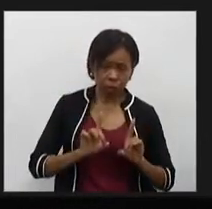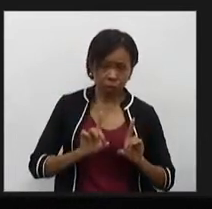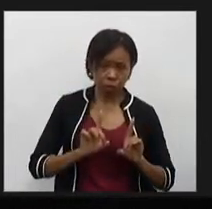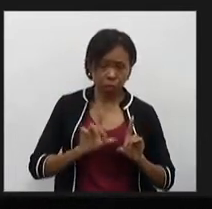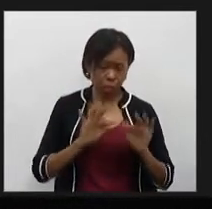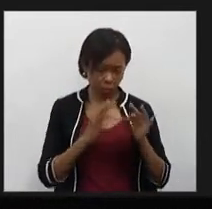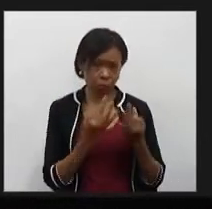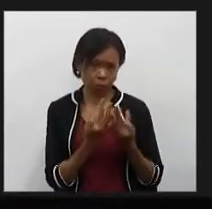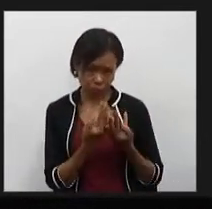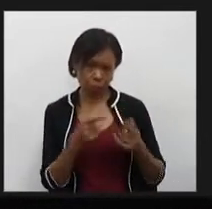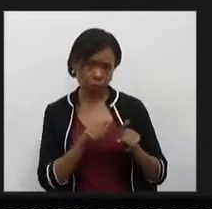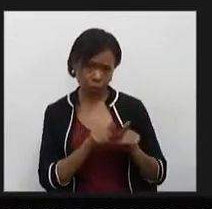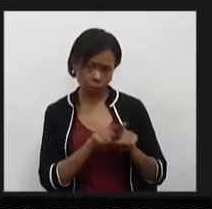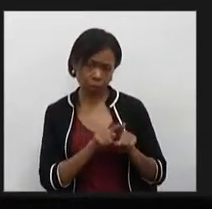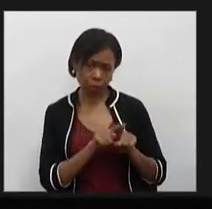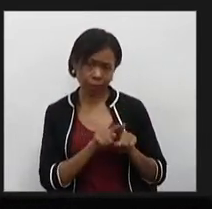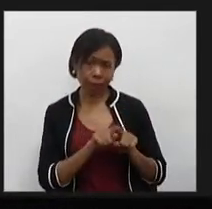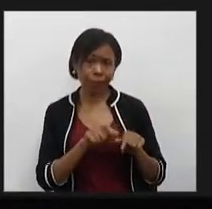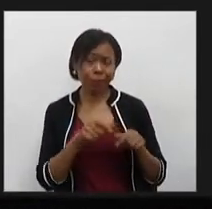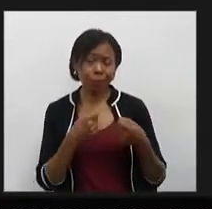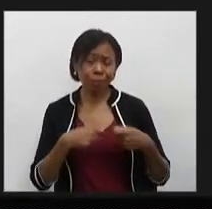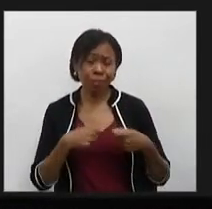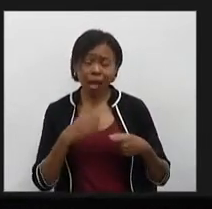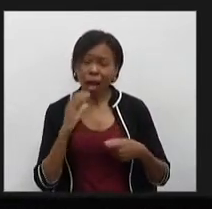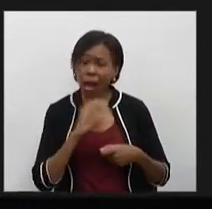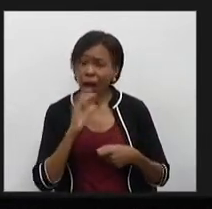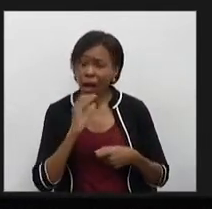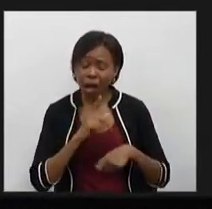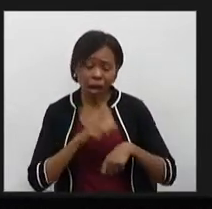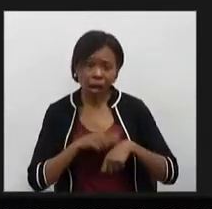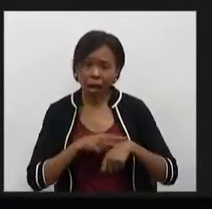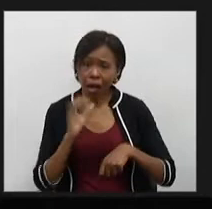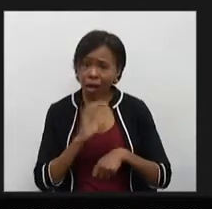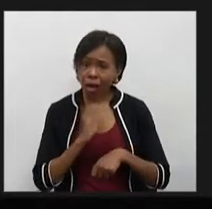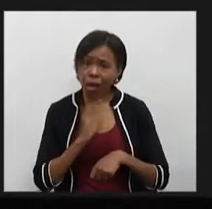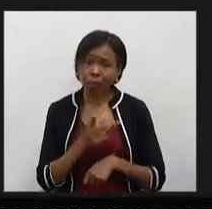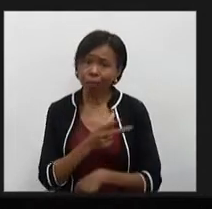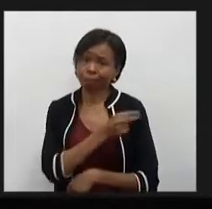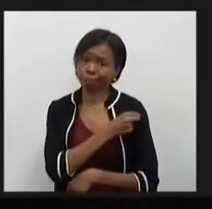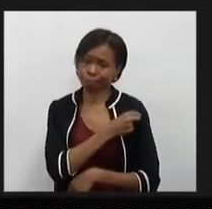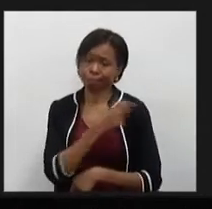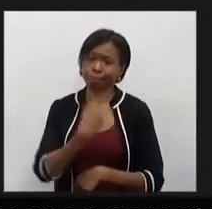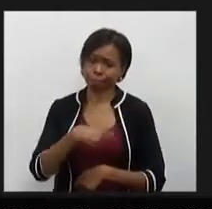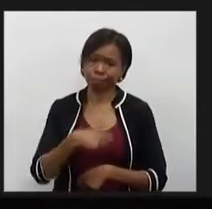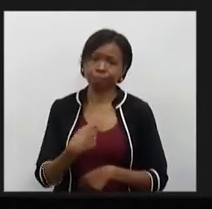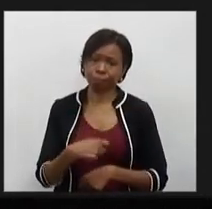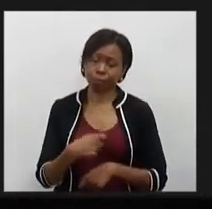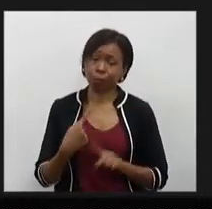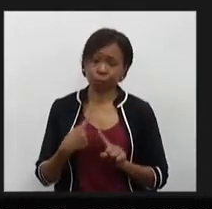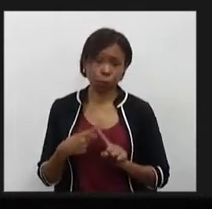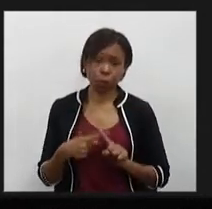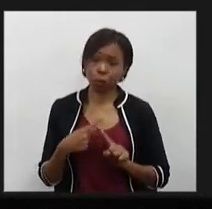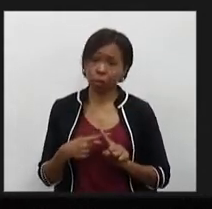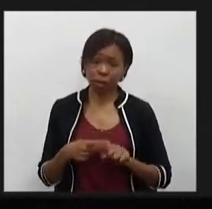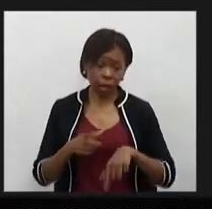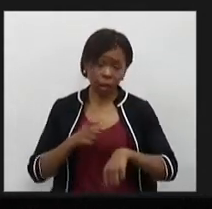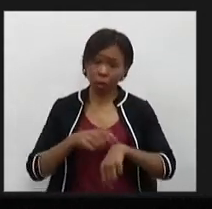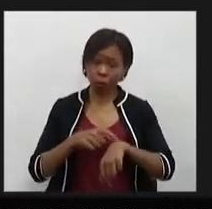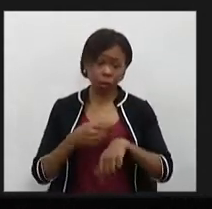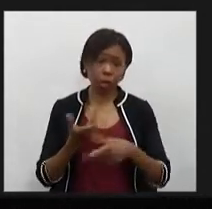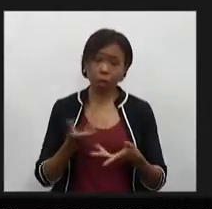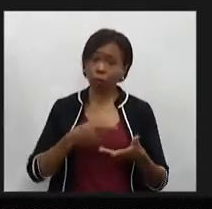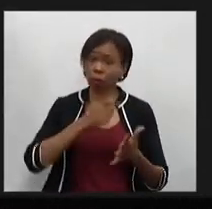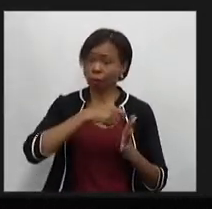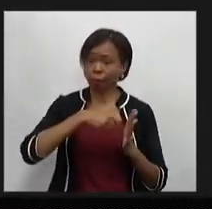ser vacinadas da forma mais rápida possível, porque, como foi dito aqui, a gente corre contra o tempo e